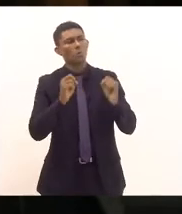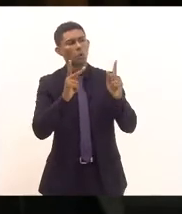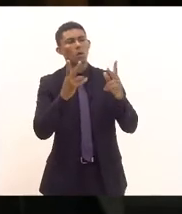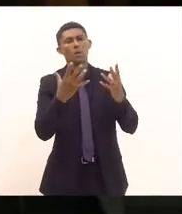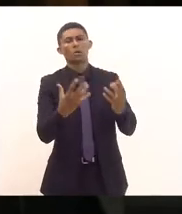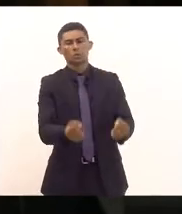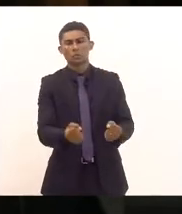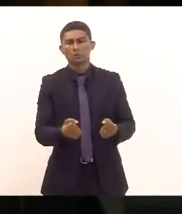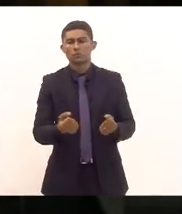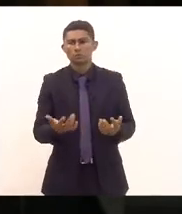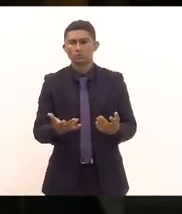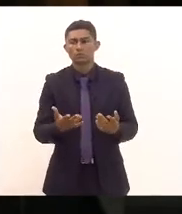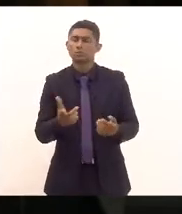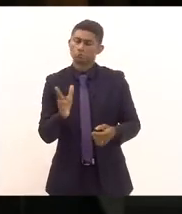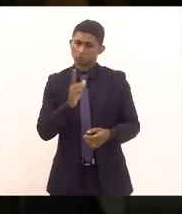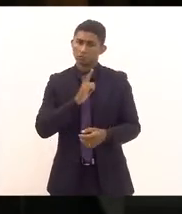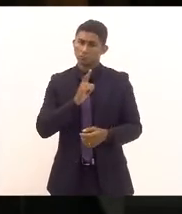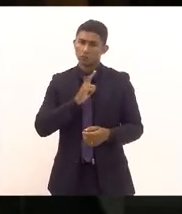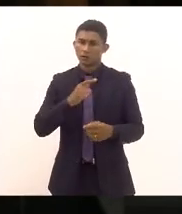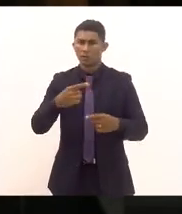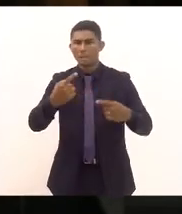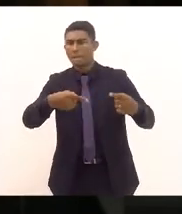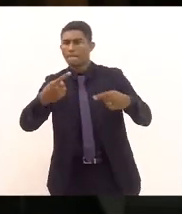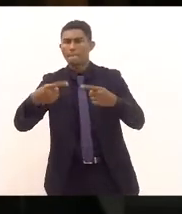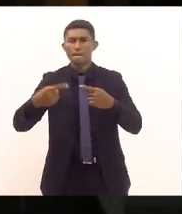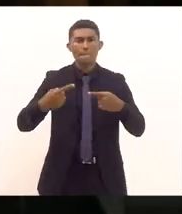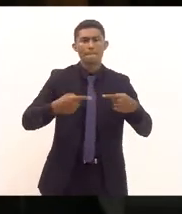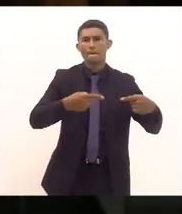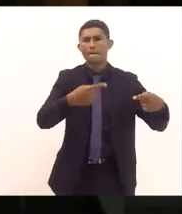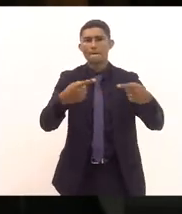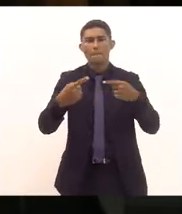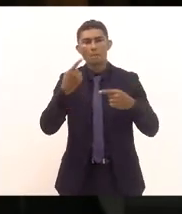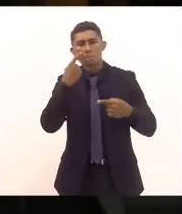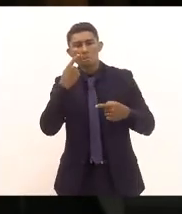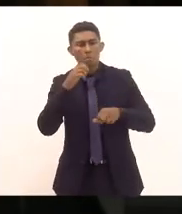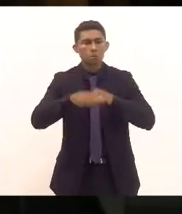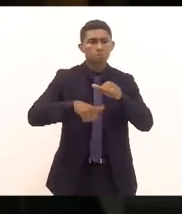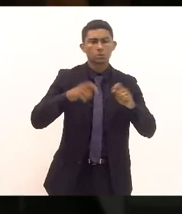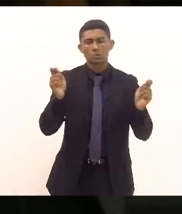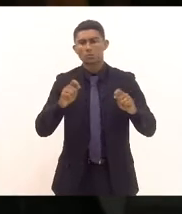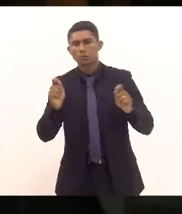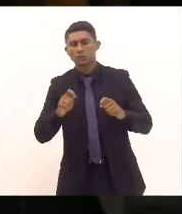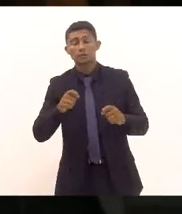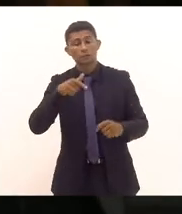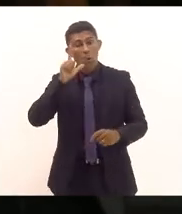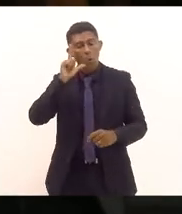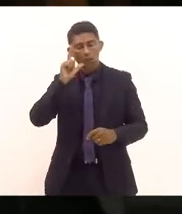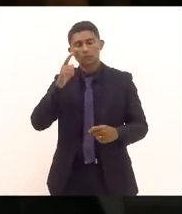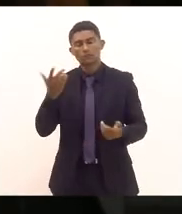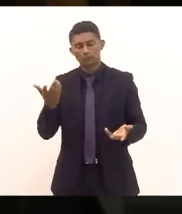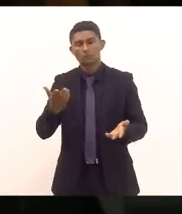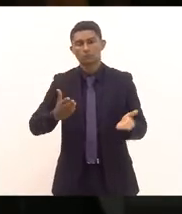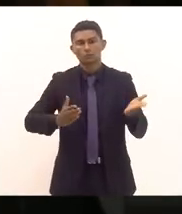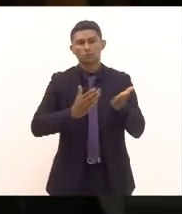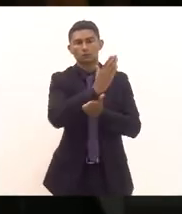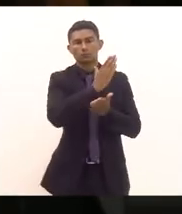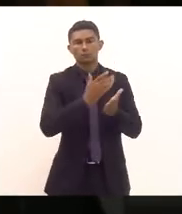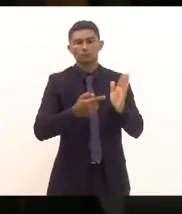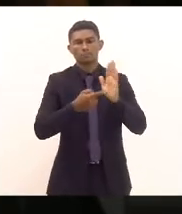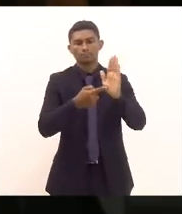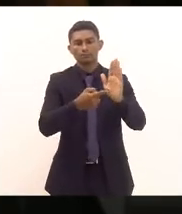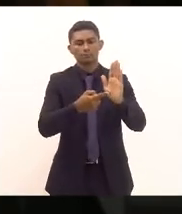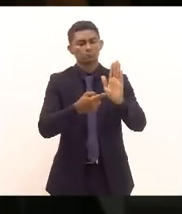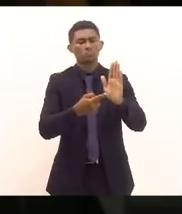é um discussões de possibilidades de alterações no dia de ontem Oi